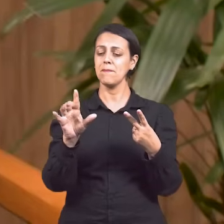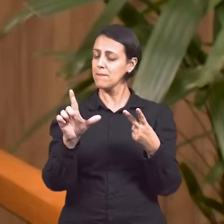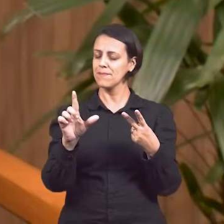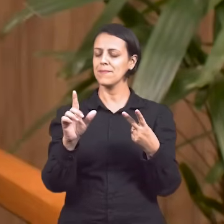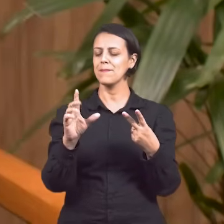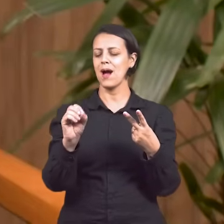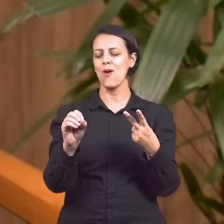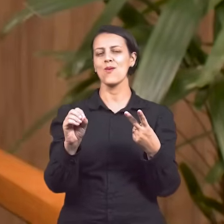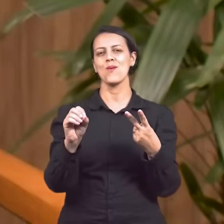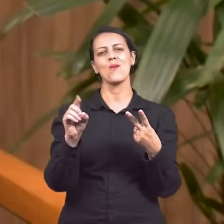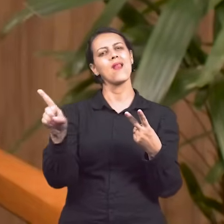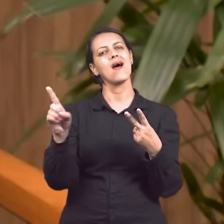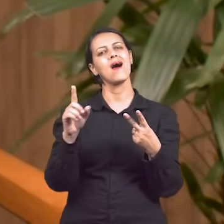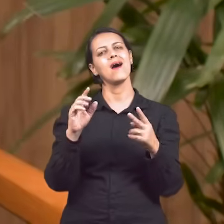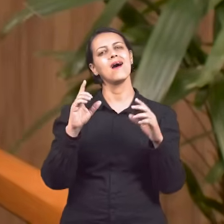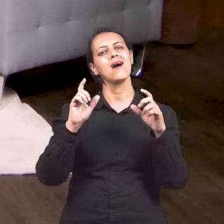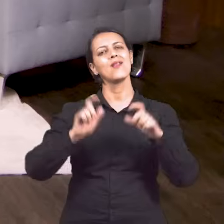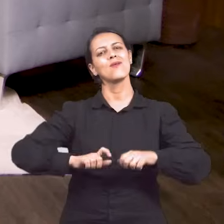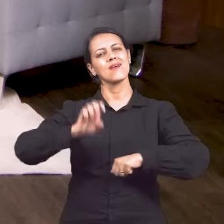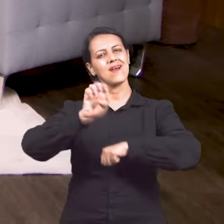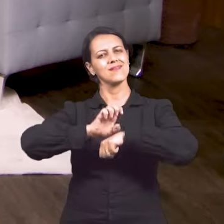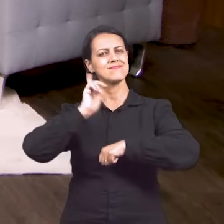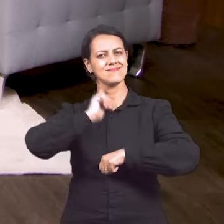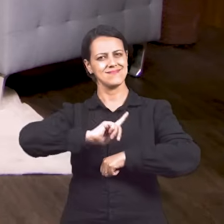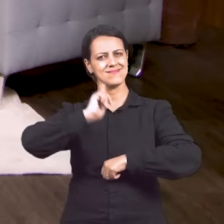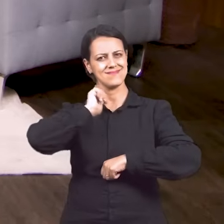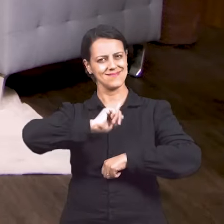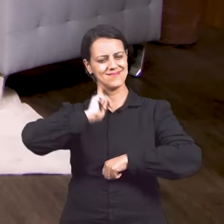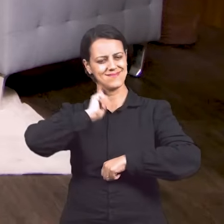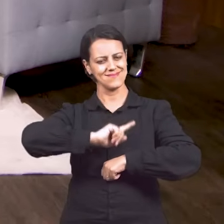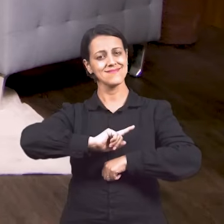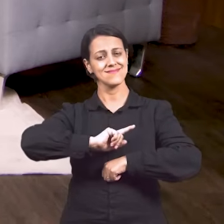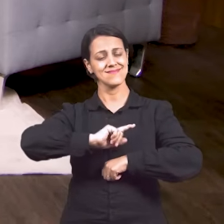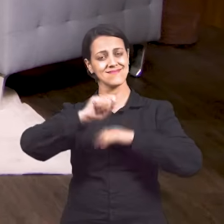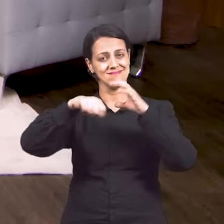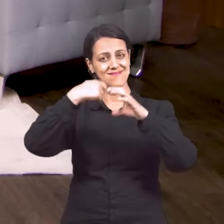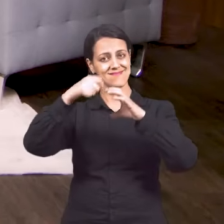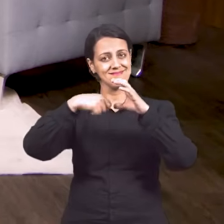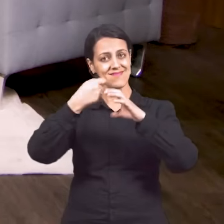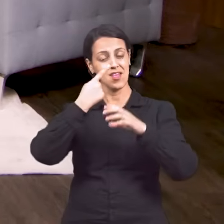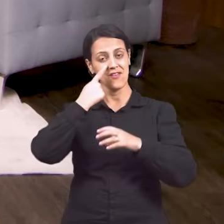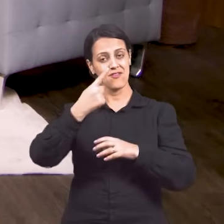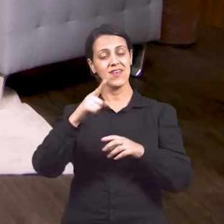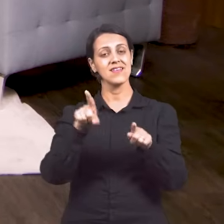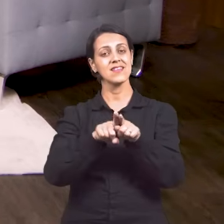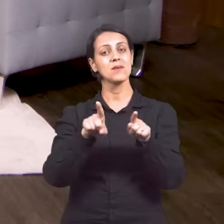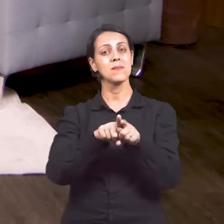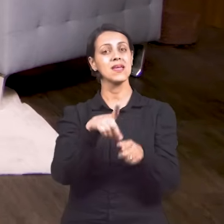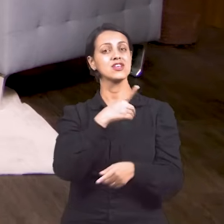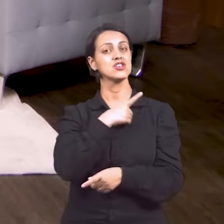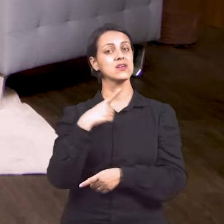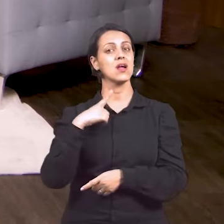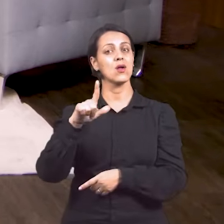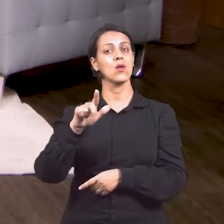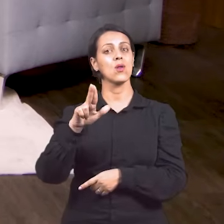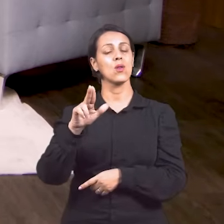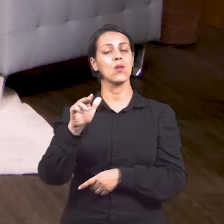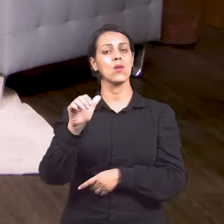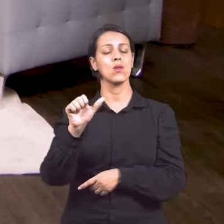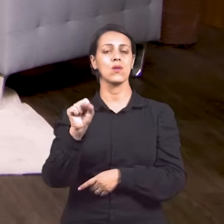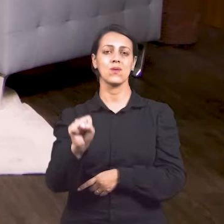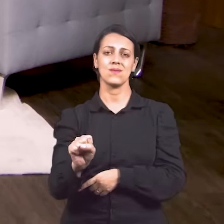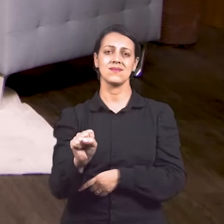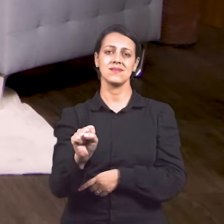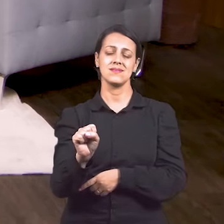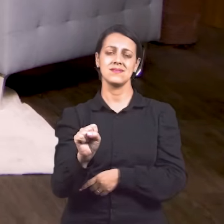essa é uma experiência maravilhosa. Glória a Deus. Nós temos também o vídeo do nosso irmão Paulo, ele que é da igreja lá de Três Pontas, em